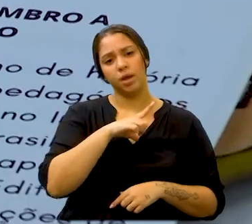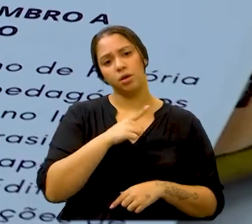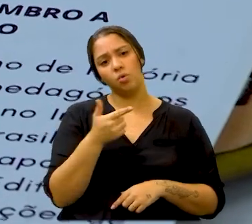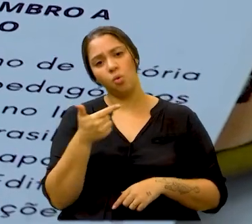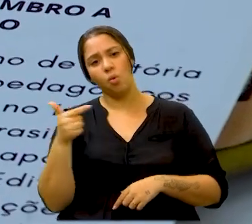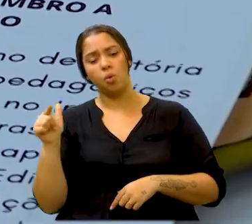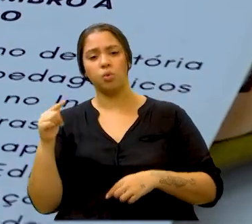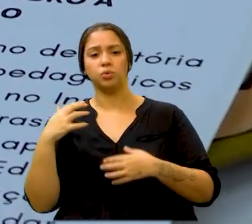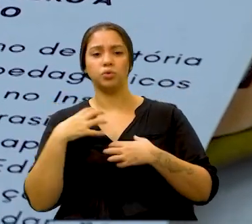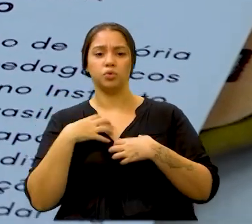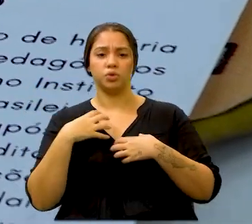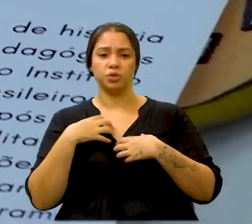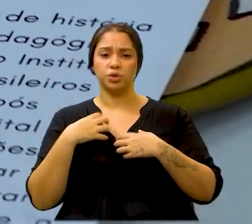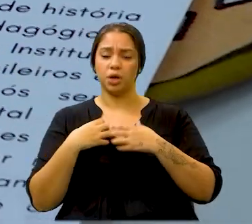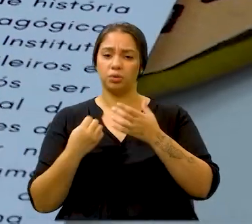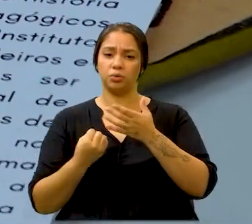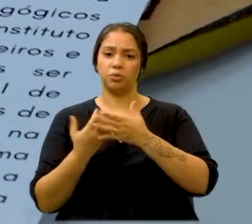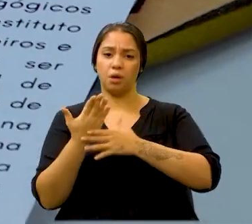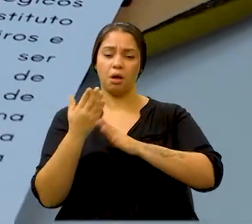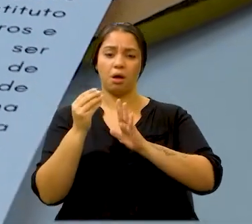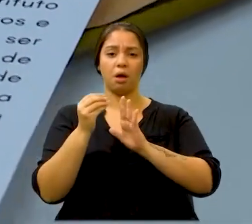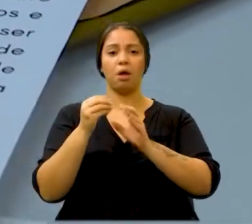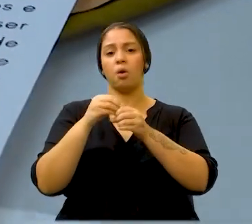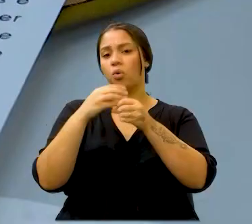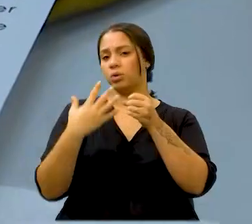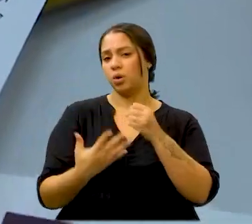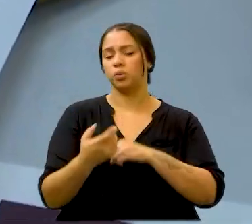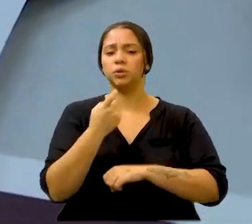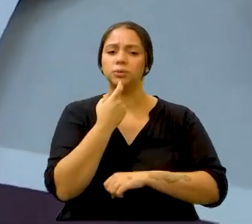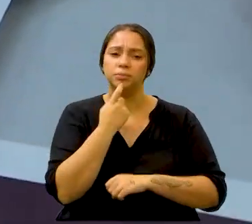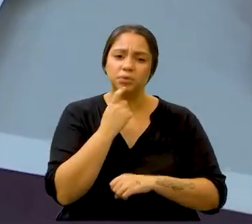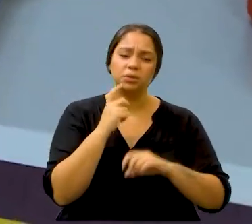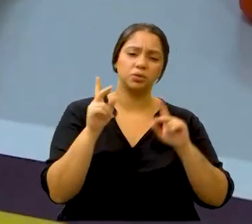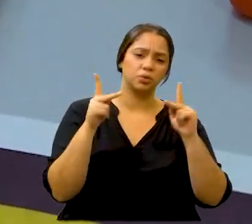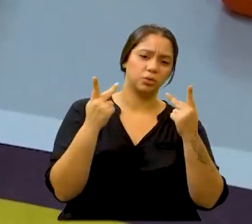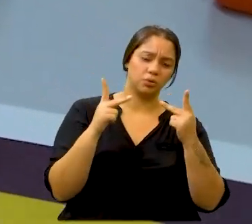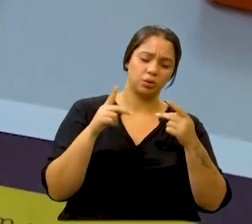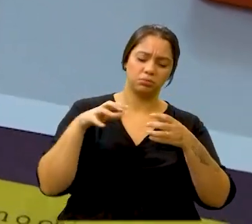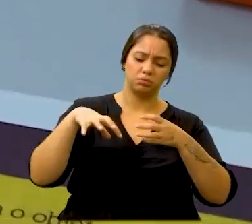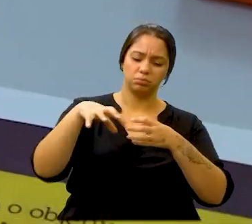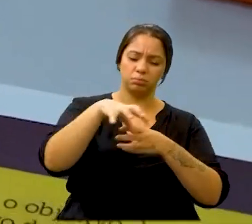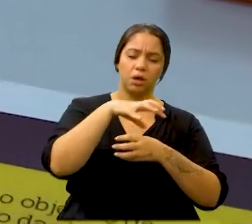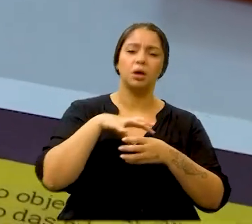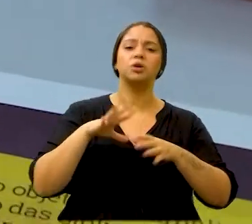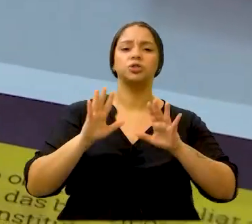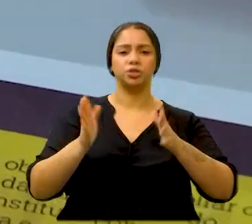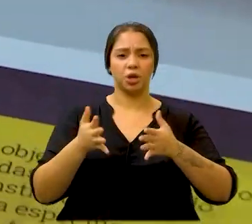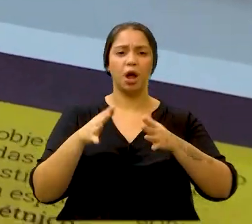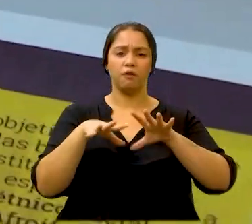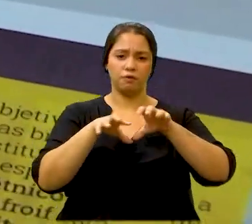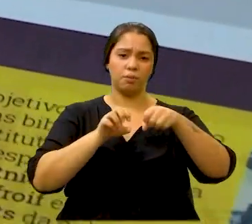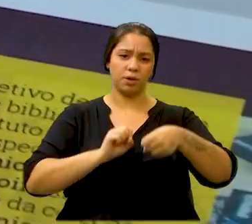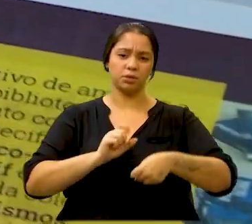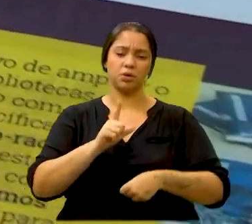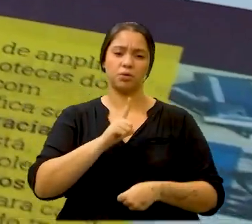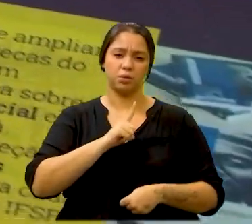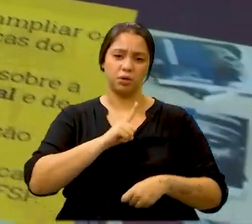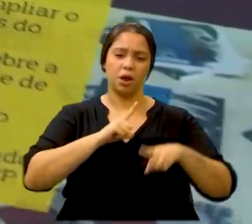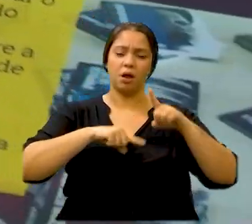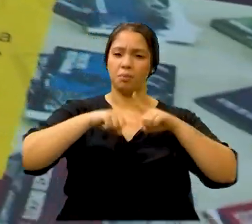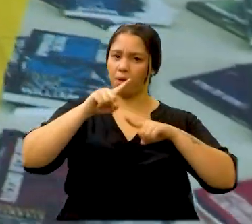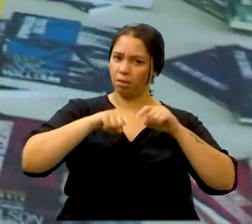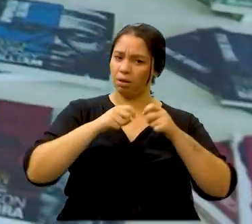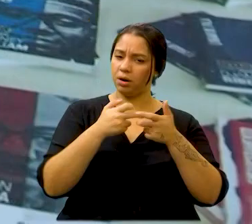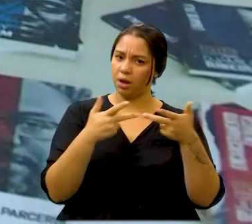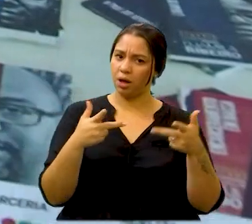têm outras formas de desenvolver. Então, seja Campinas, Hortolândia e outras redes, já tem as formações, já